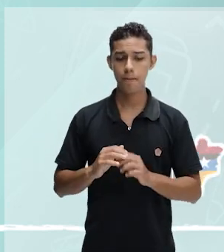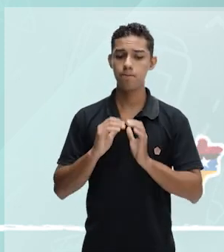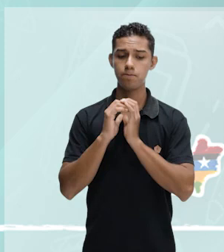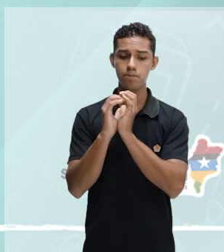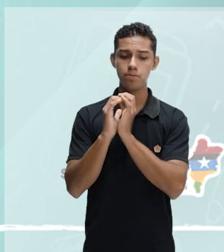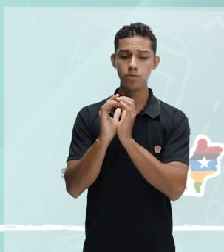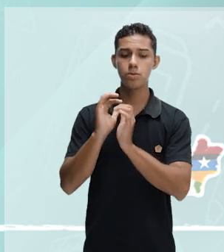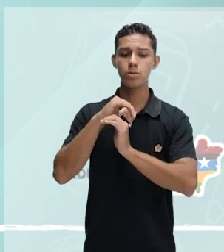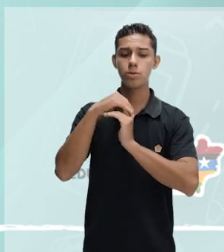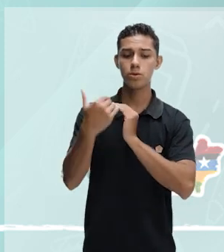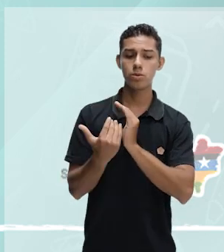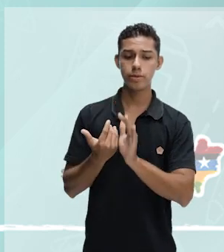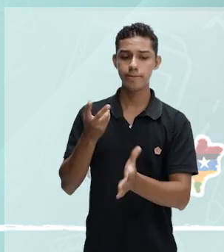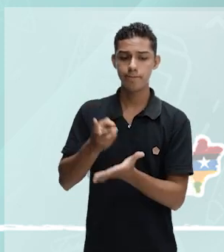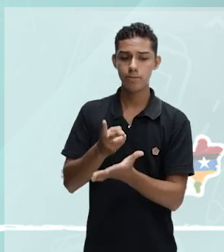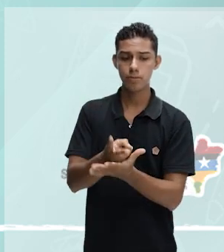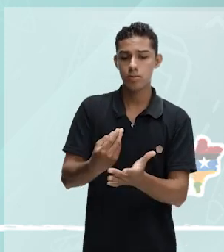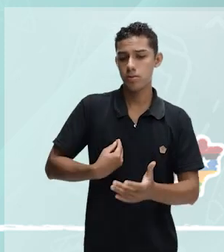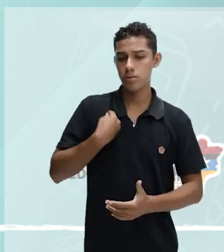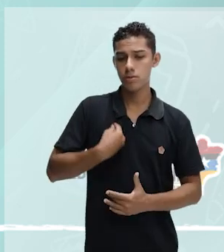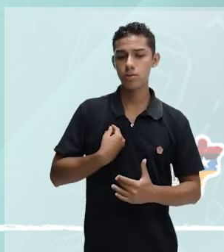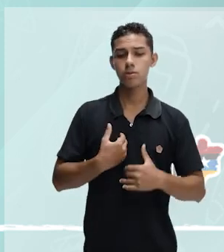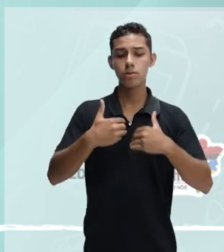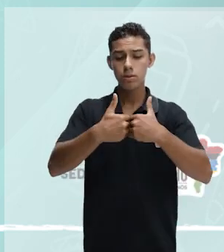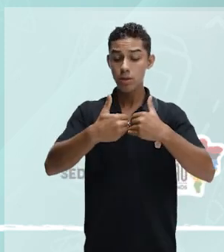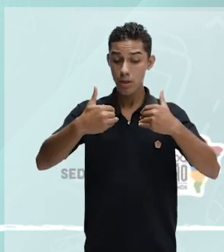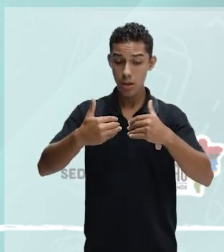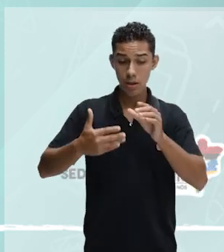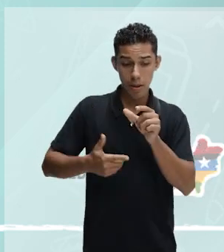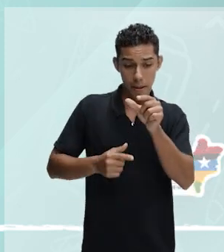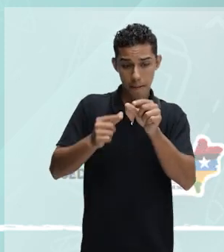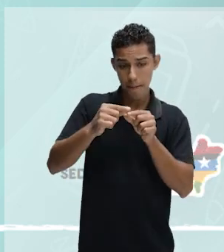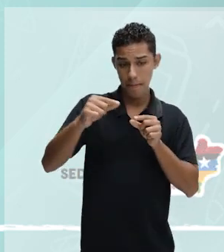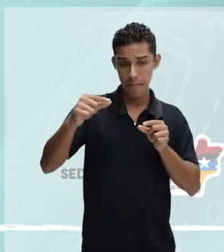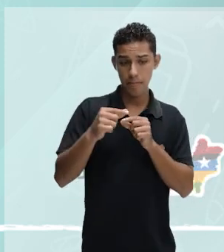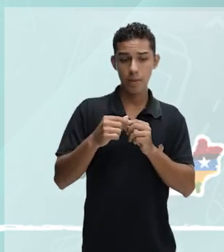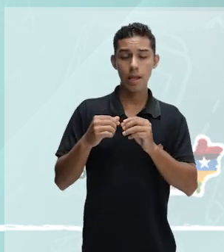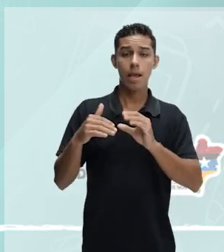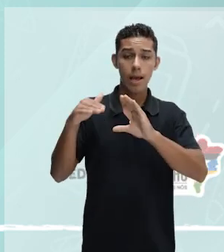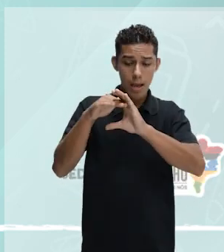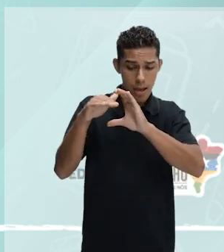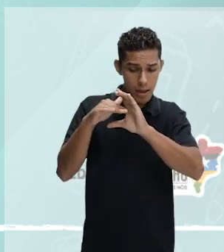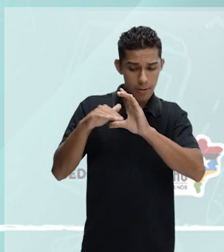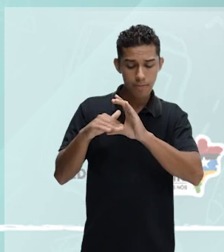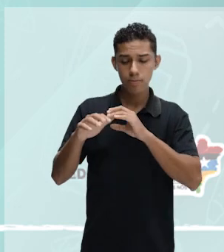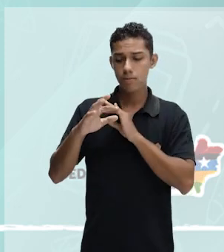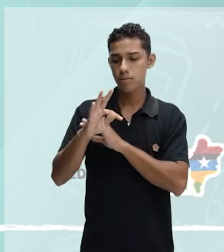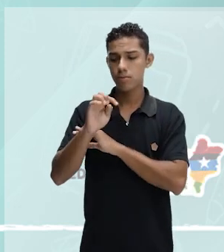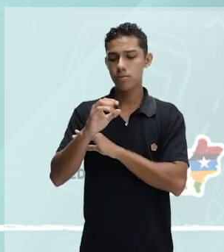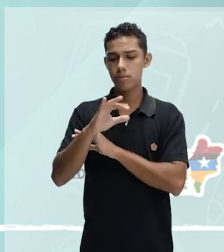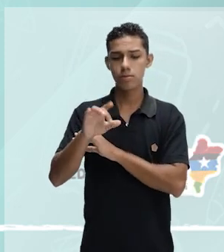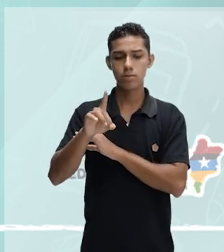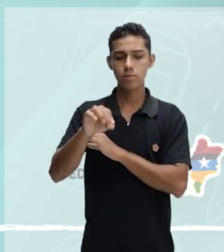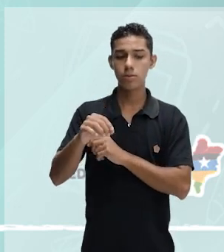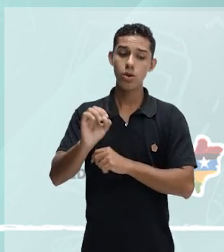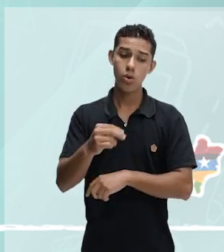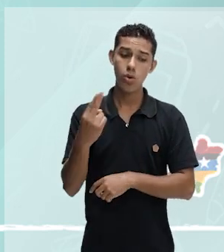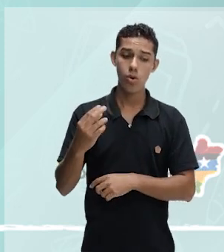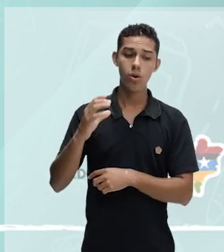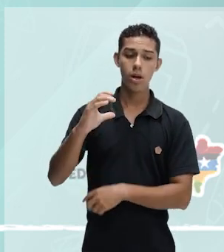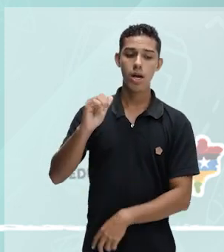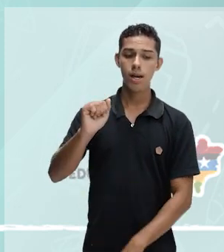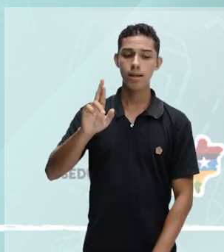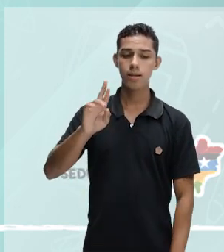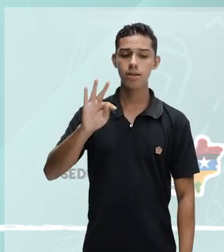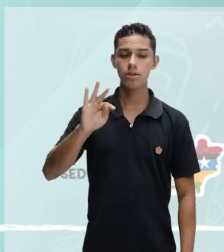são praticamente contínuas, separadas apenas por uma camada de tecido conjuntivo ou cartilaginoso. Está aqui a imagem